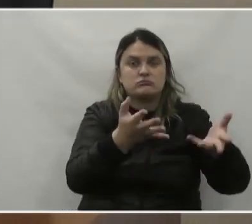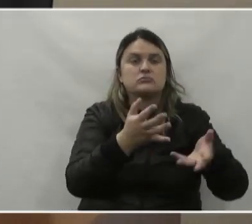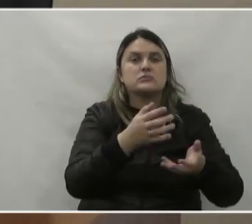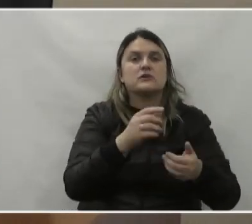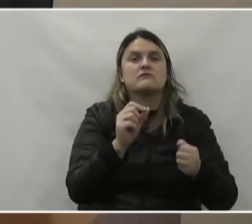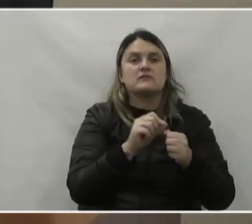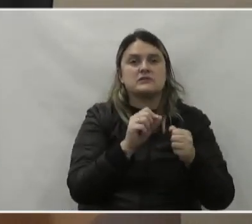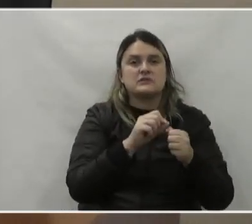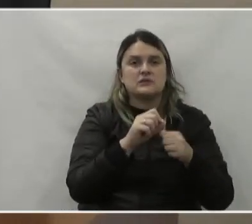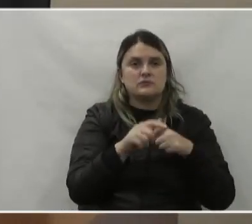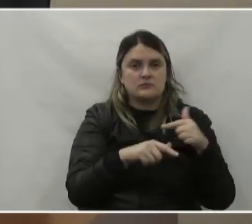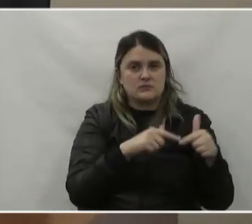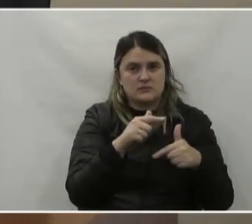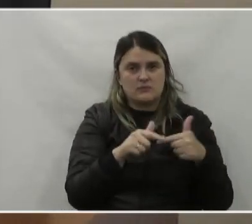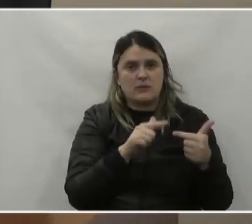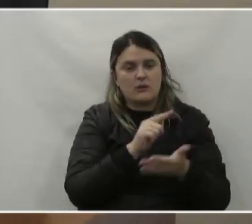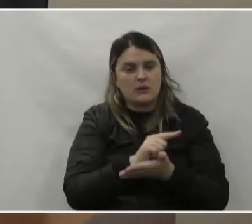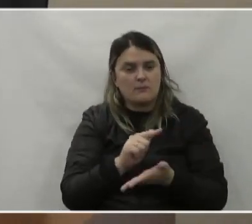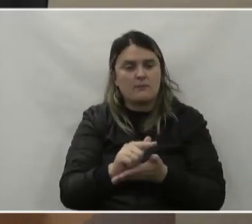fizesse um trabalho